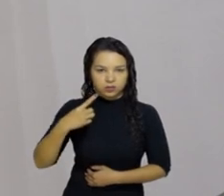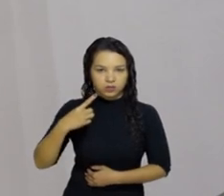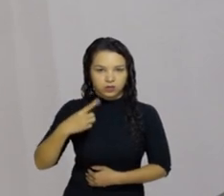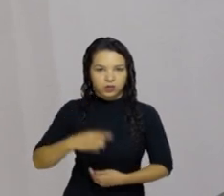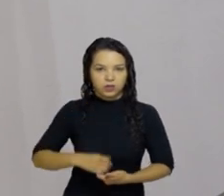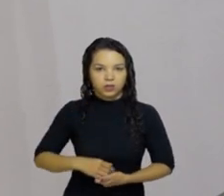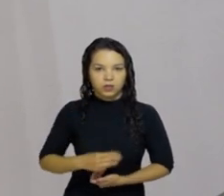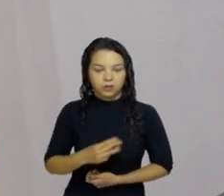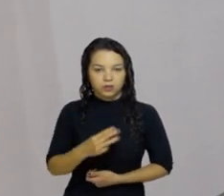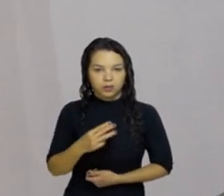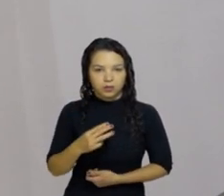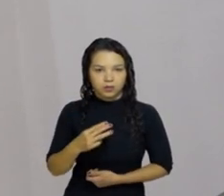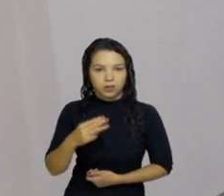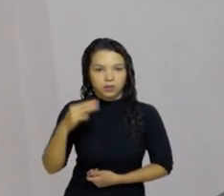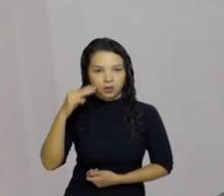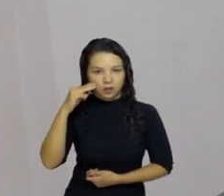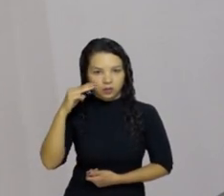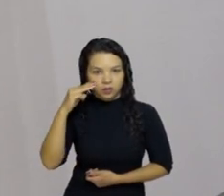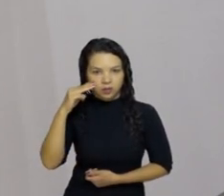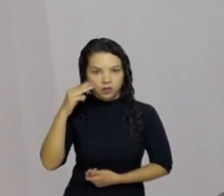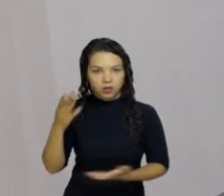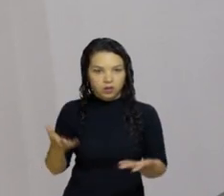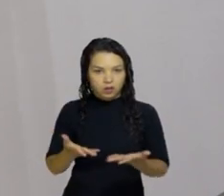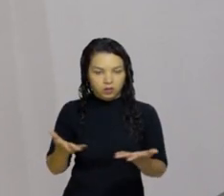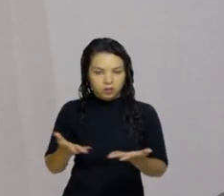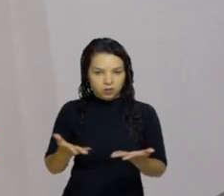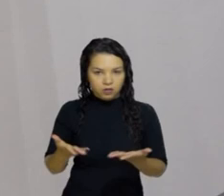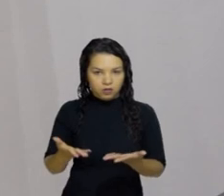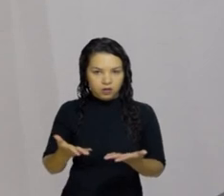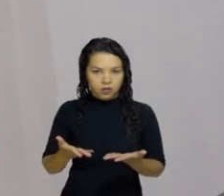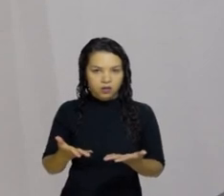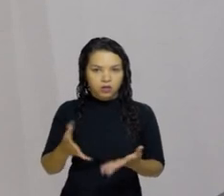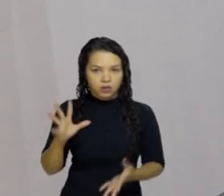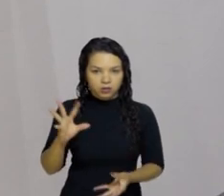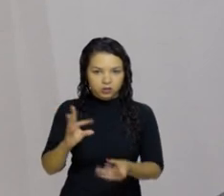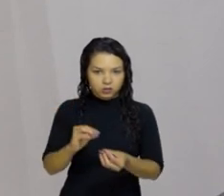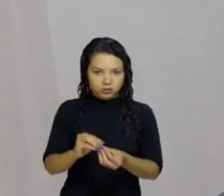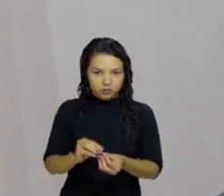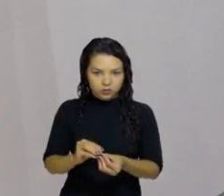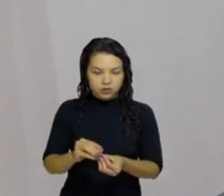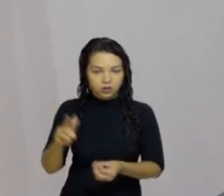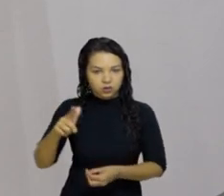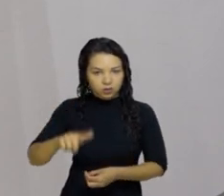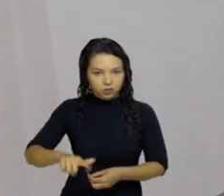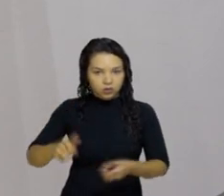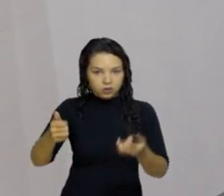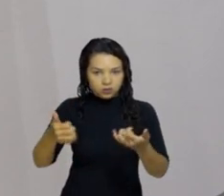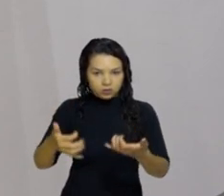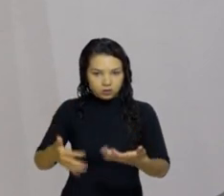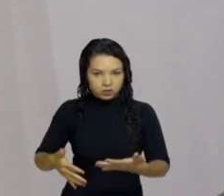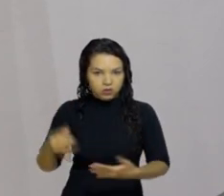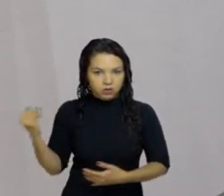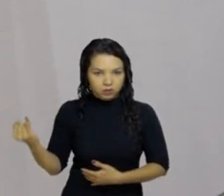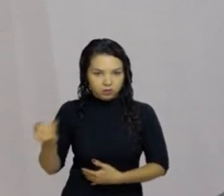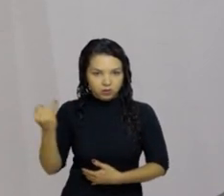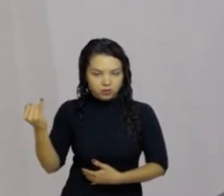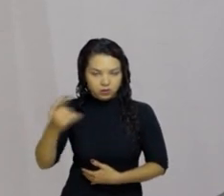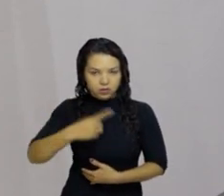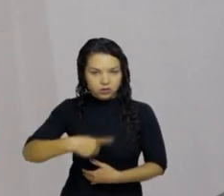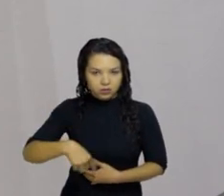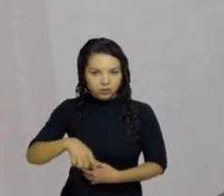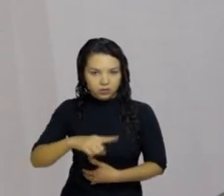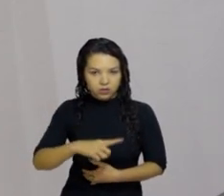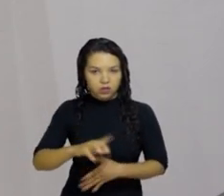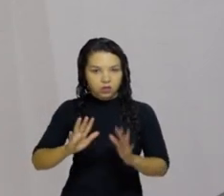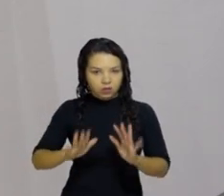resolvi resumi-la e repeti-la pela importância do que nós já levantamos em relação ao que aconteceu no